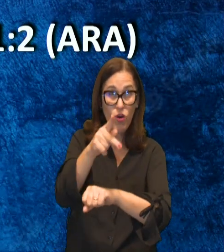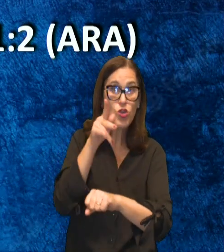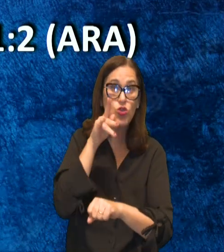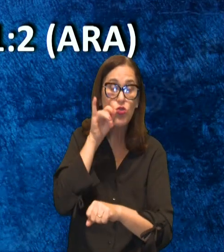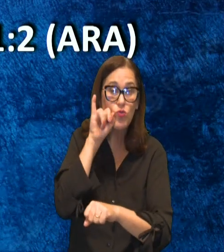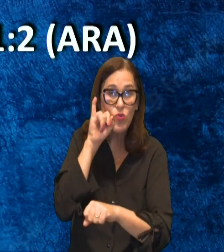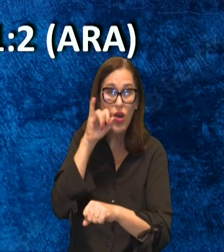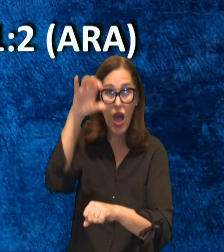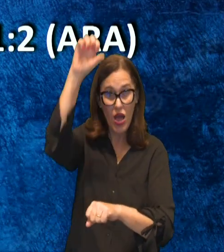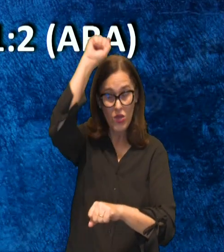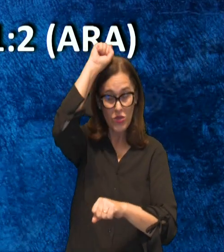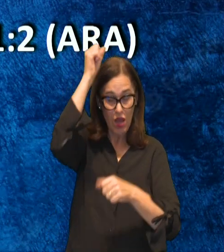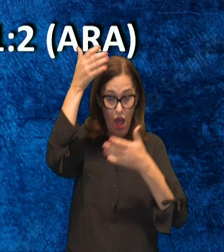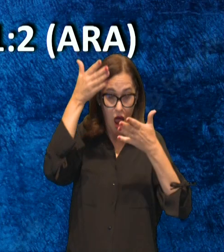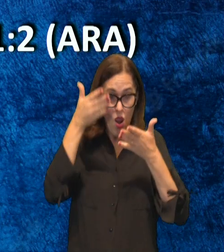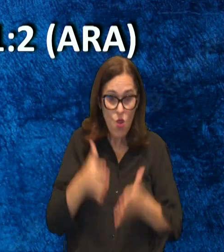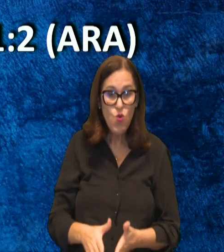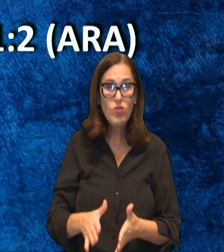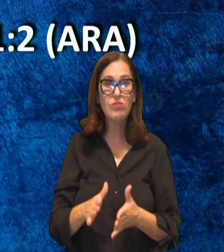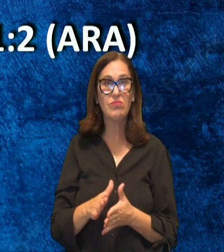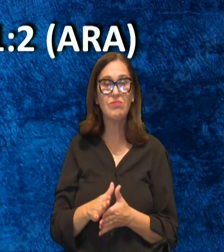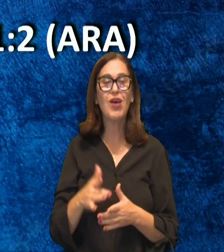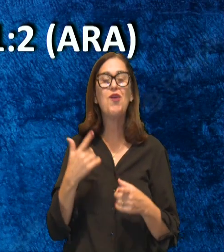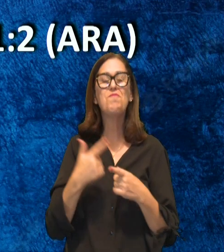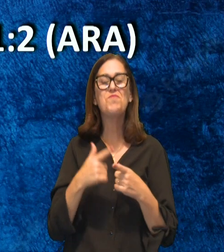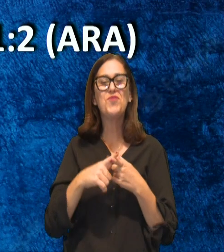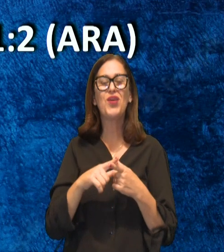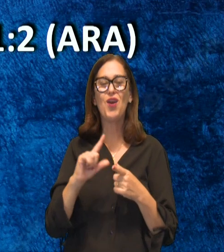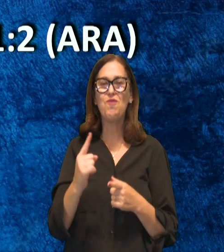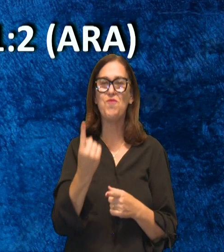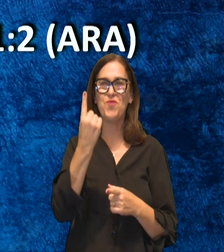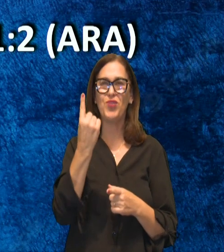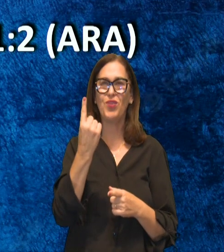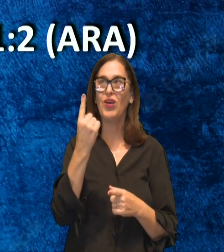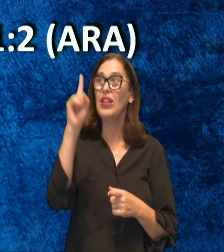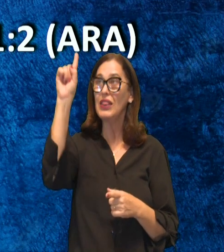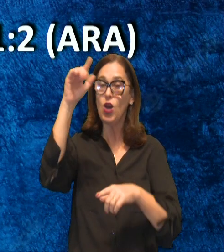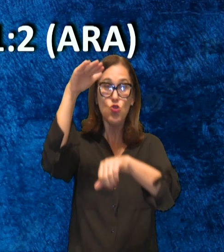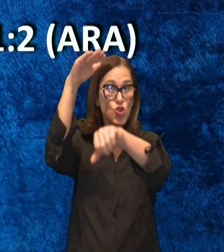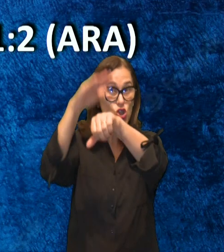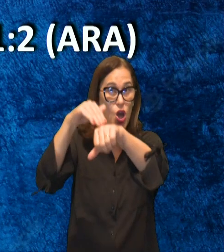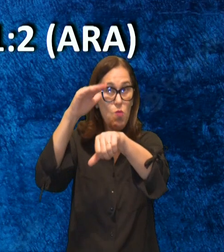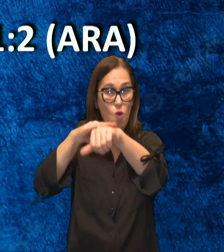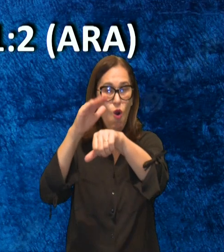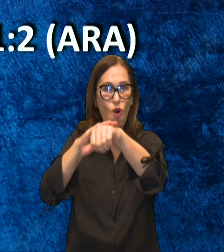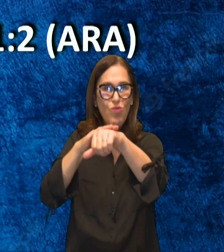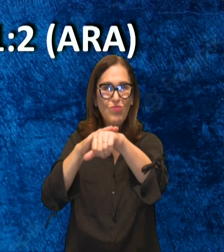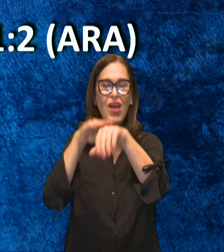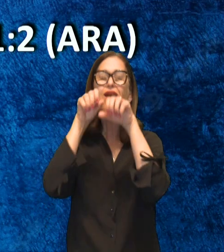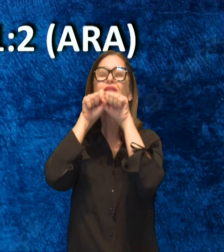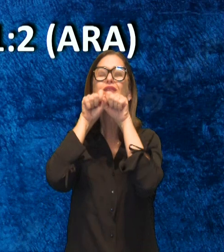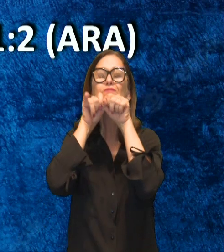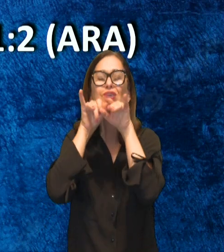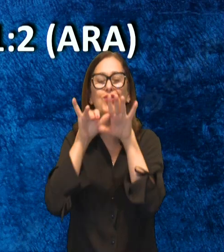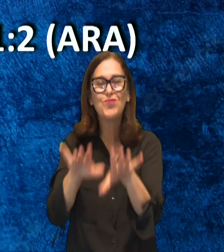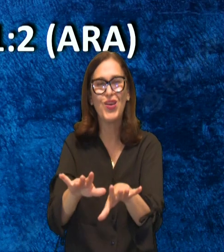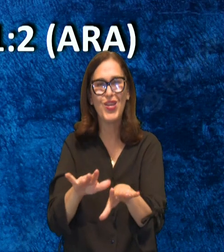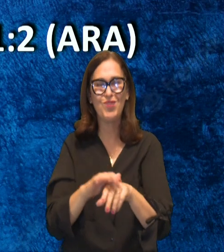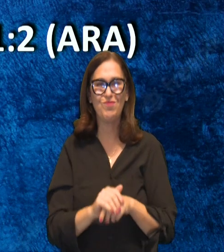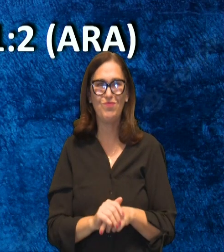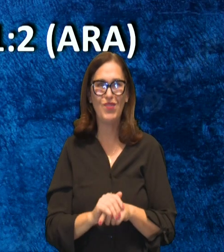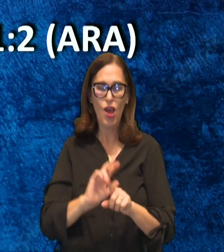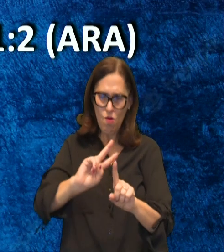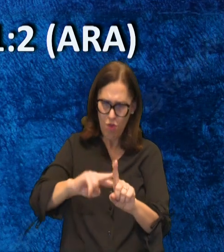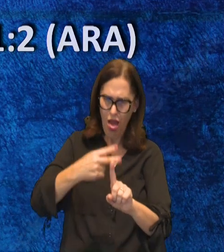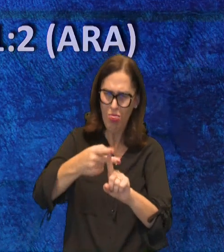para Sara, que vos deu a luz, porque ele era único quando eu o chamei, e o abençoei, e